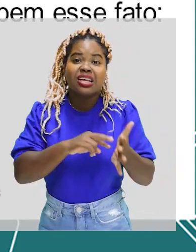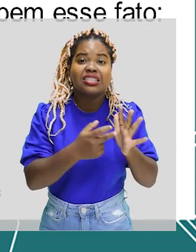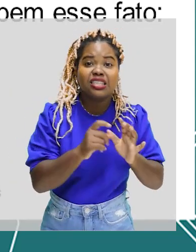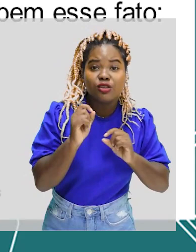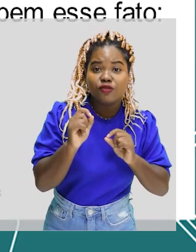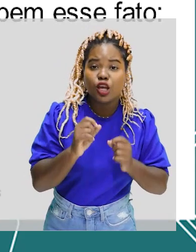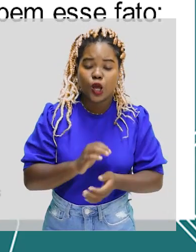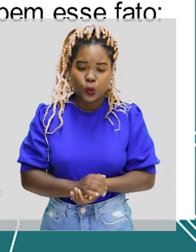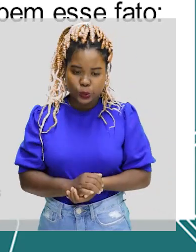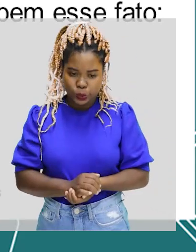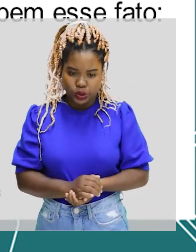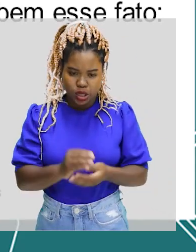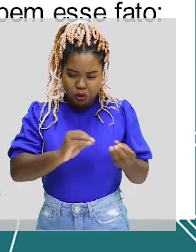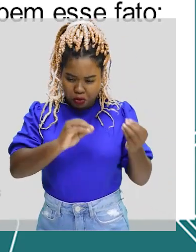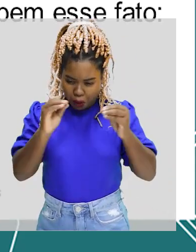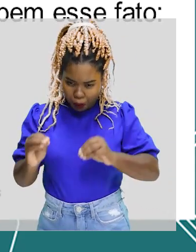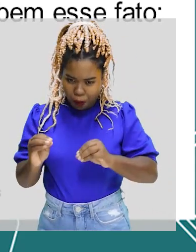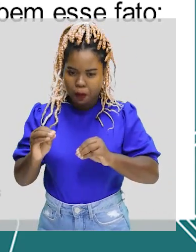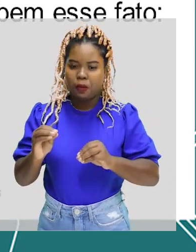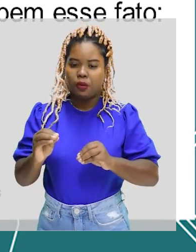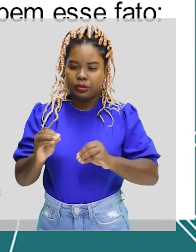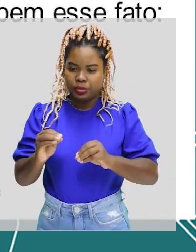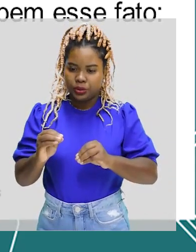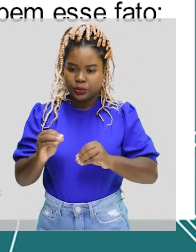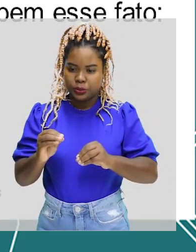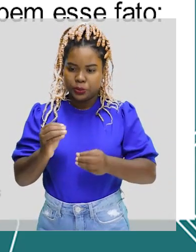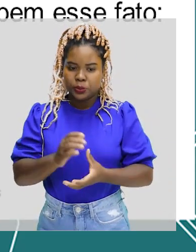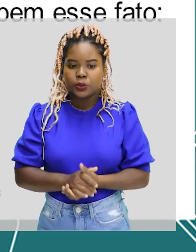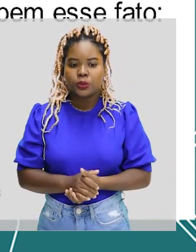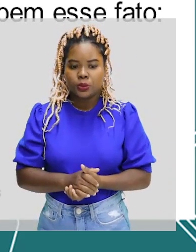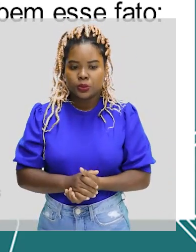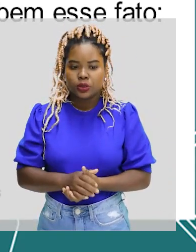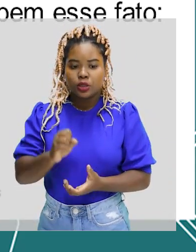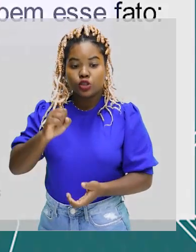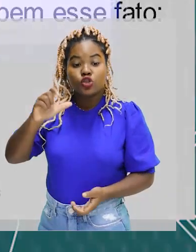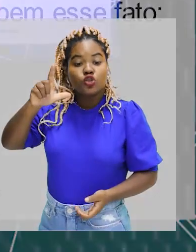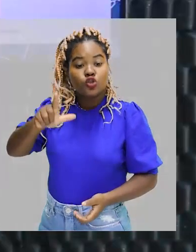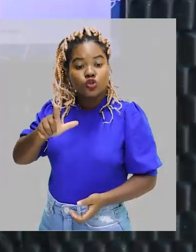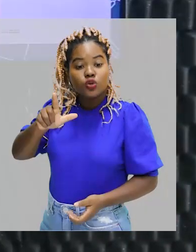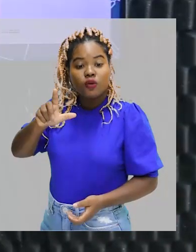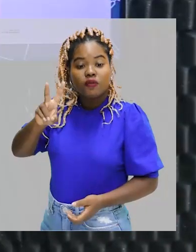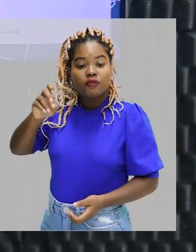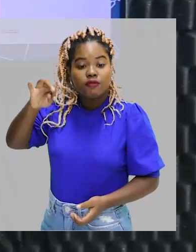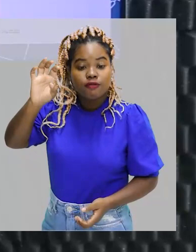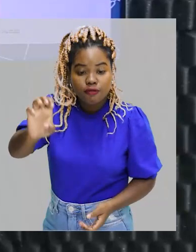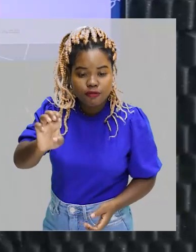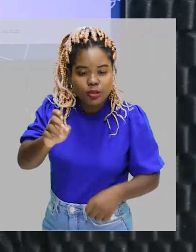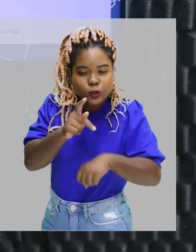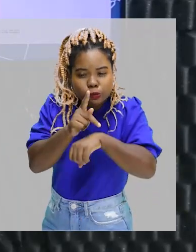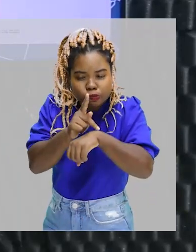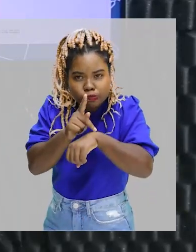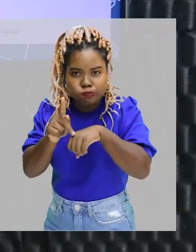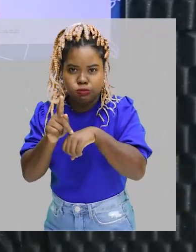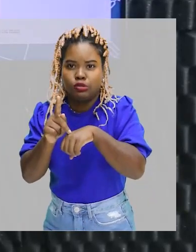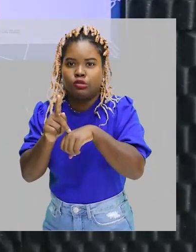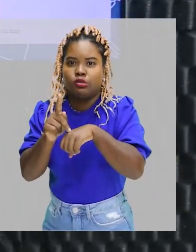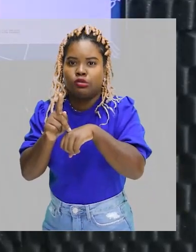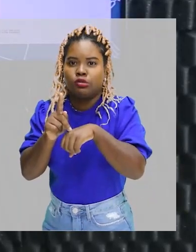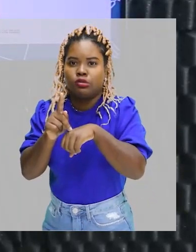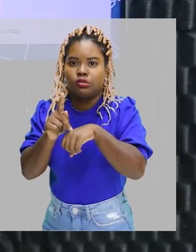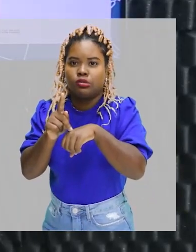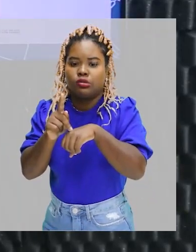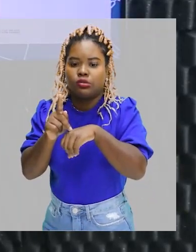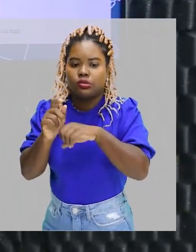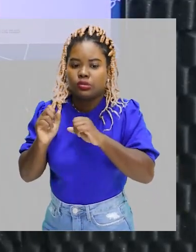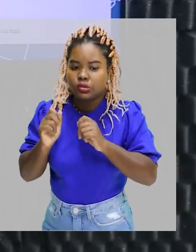significa adicionar a ela uma porção do próprio solvente puro. Então, você tem uma solução.